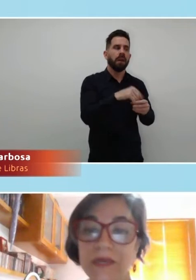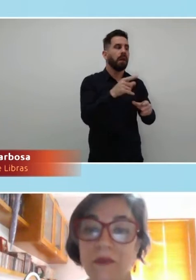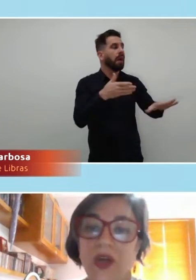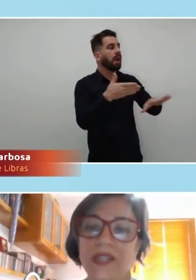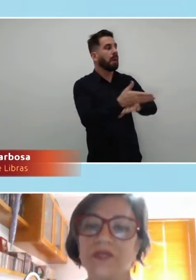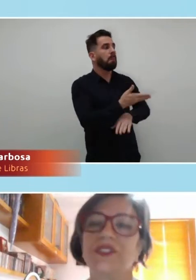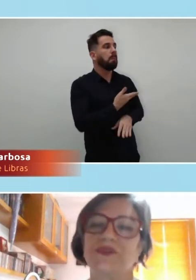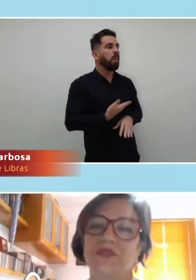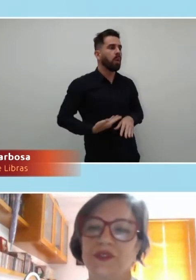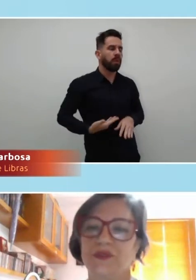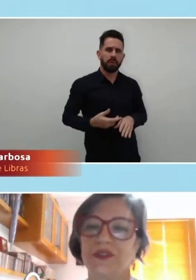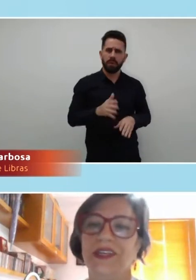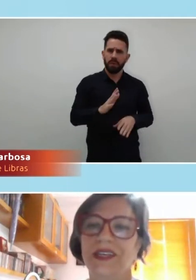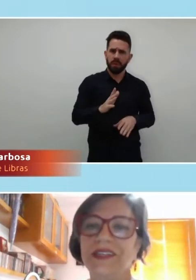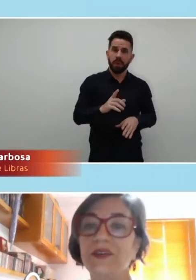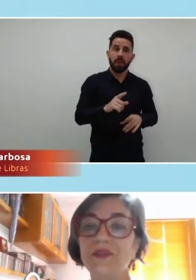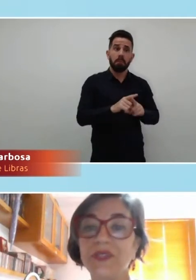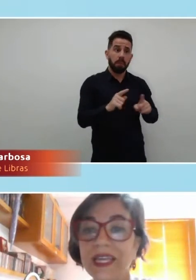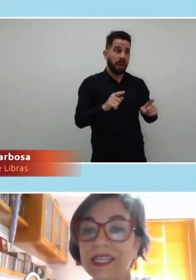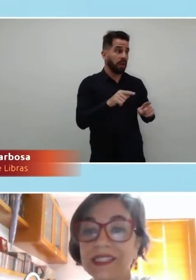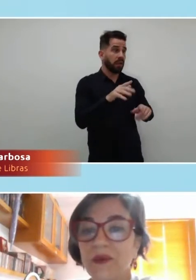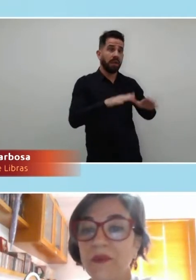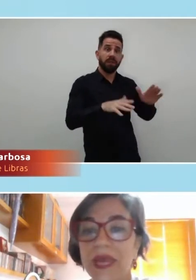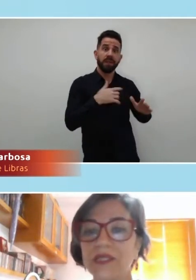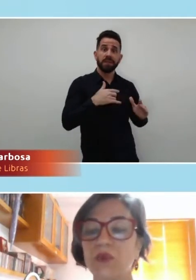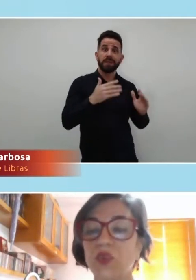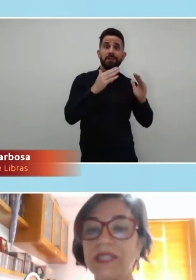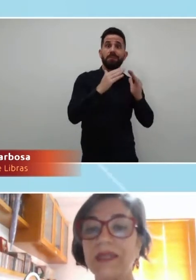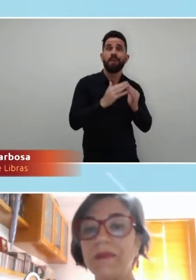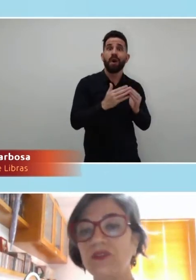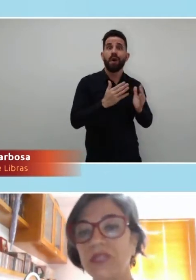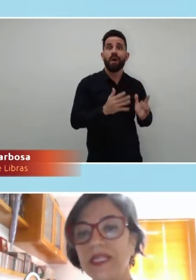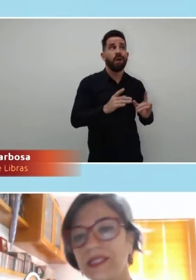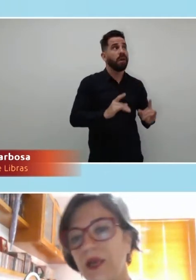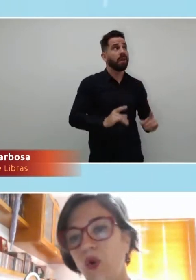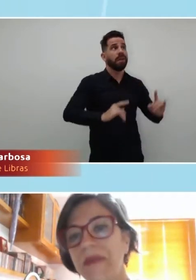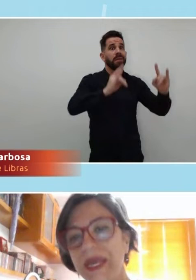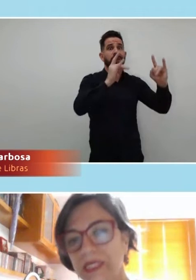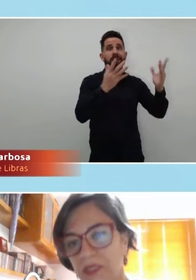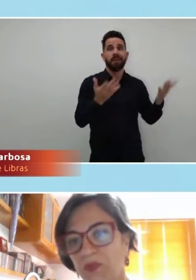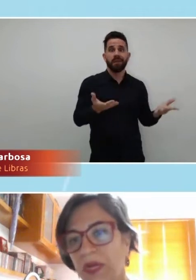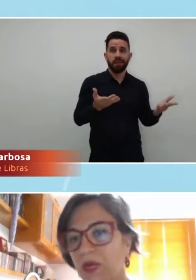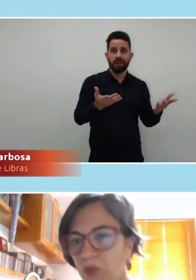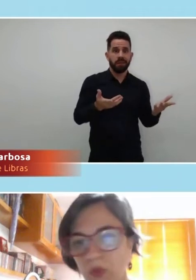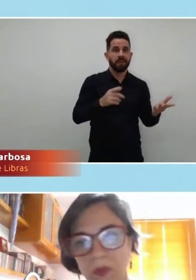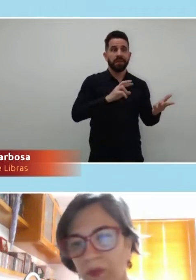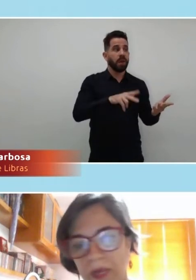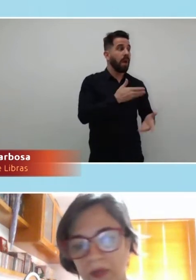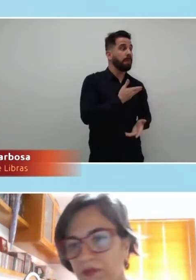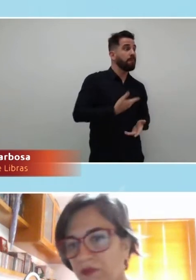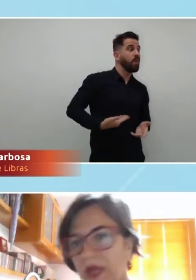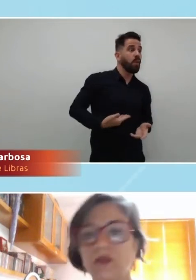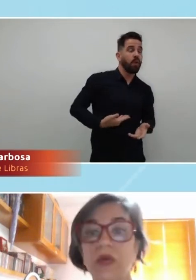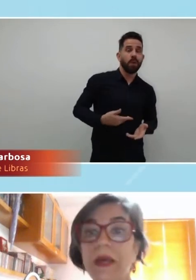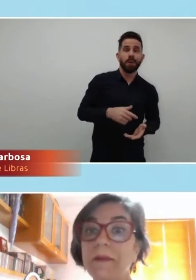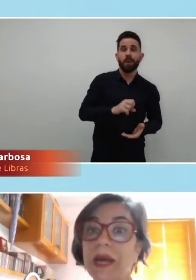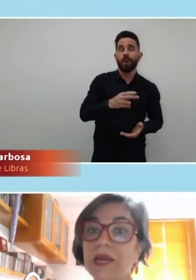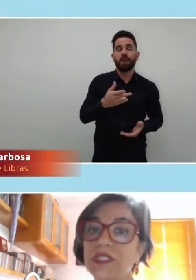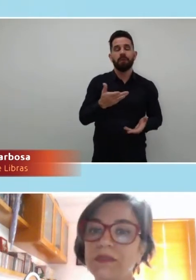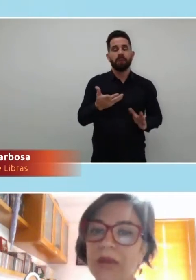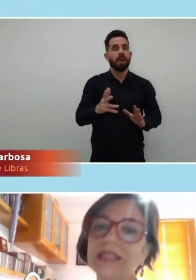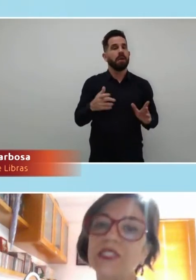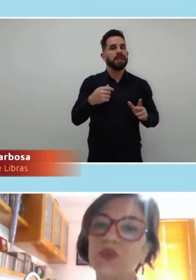ele mora num edifício. Então, tem que ser o mesmo, o tratamento tem que ser o mesmo para o público, para o privado,